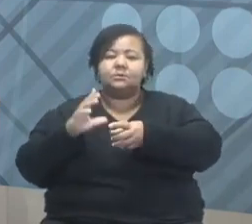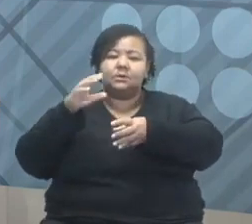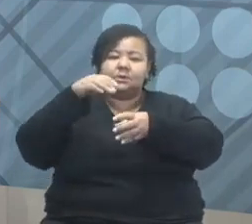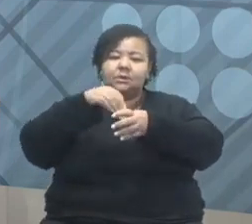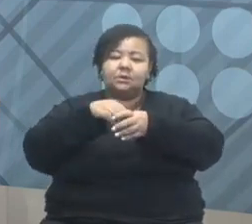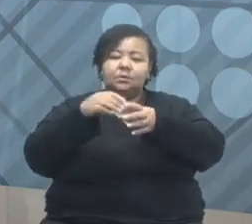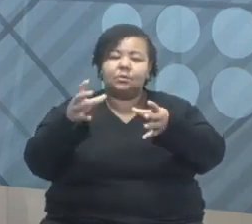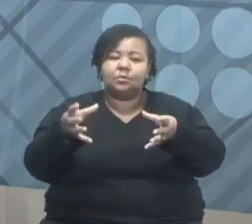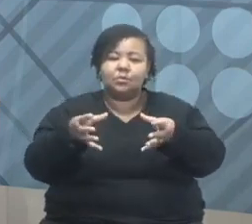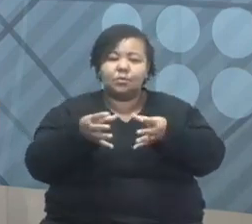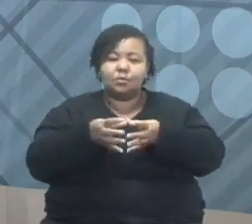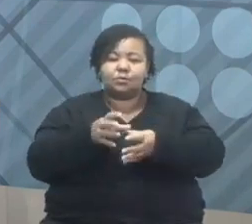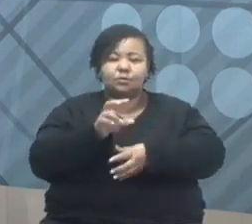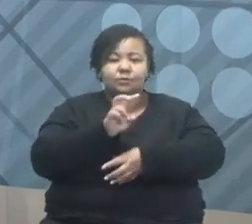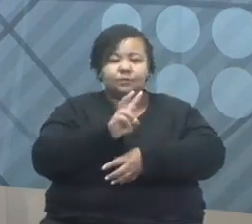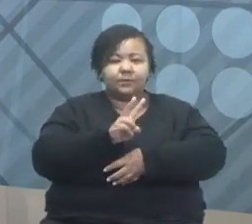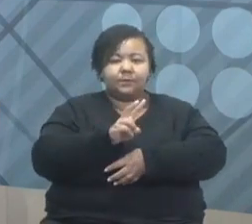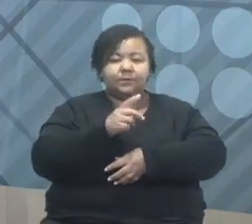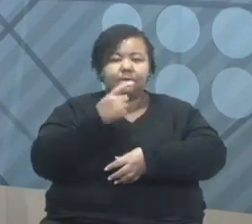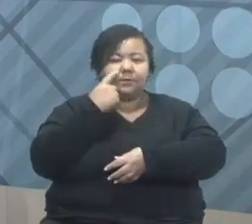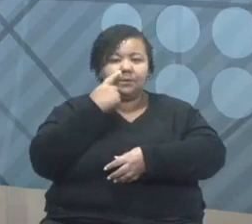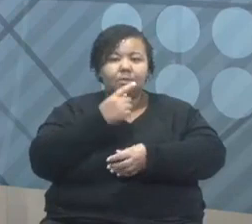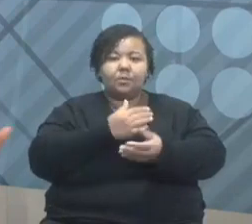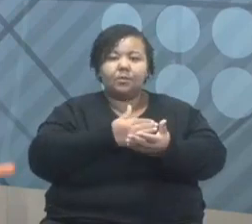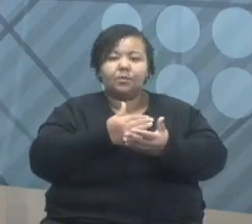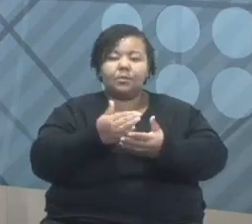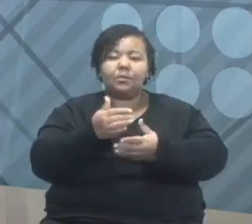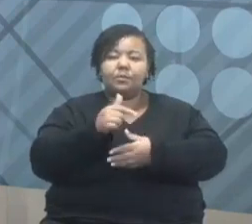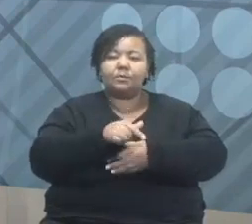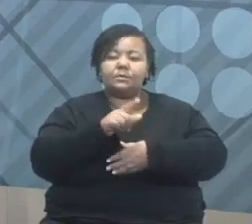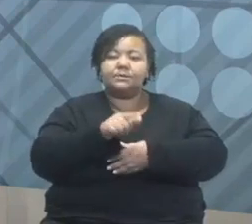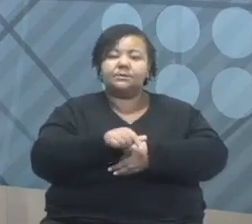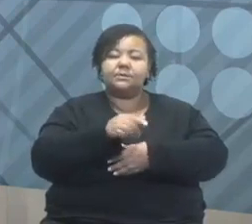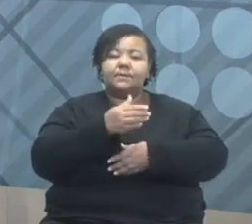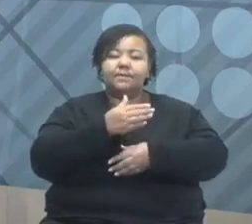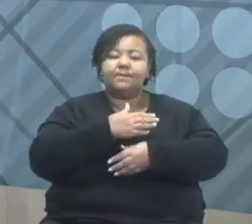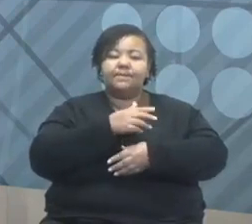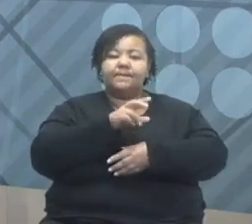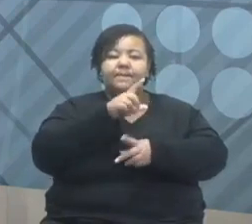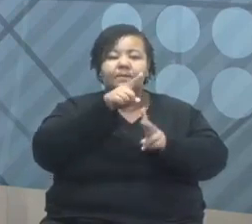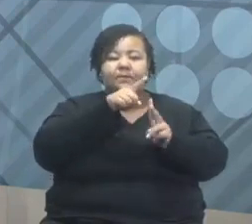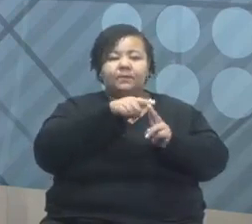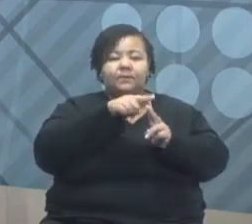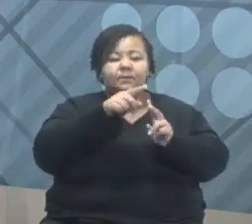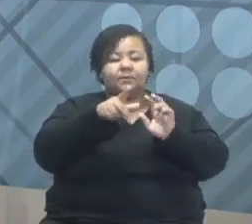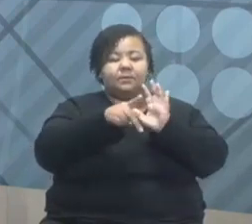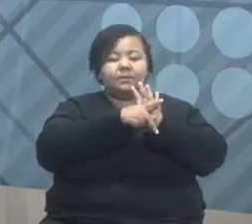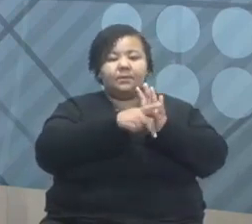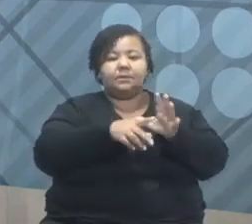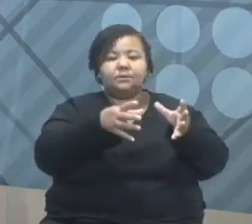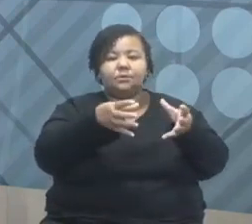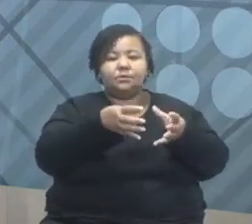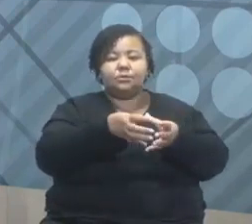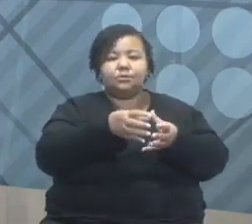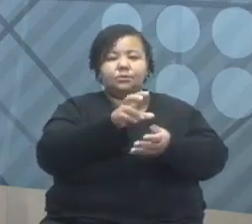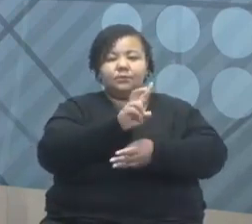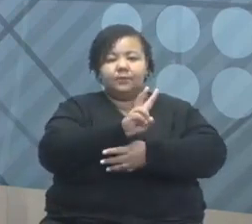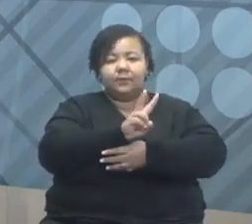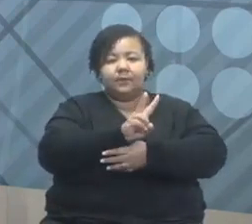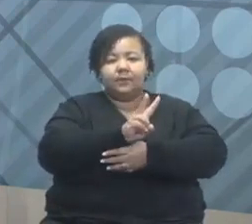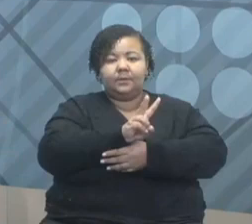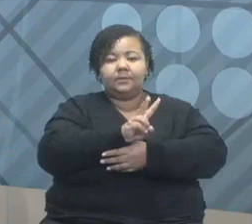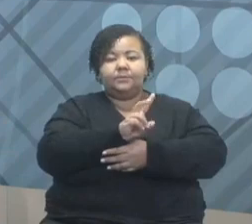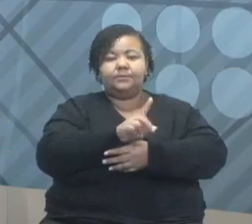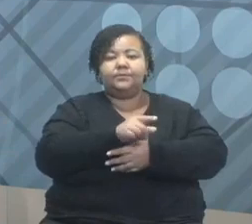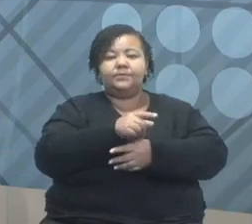no conjunto V que eu tomei de início. Se eu tomei que os vetores pertencem ao conjunto V,